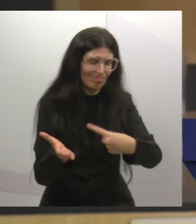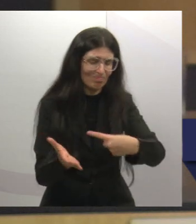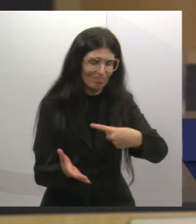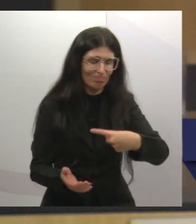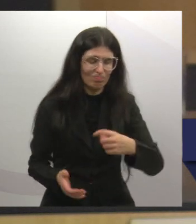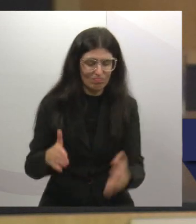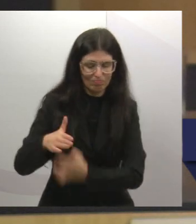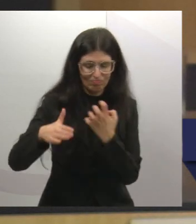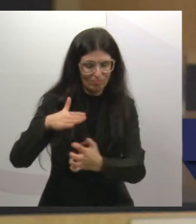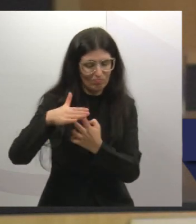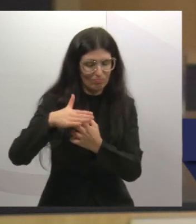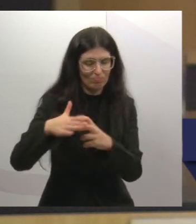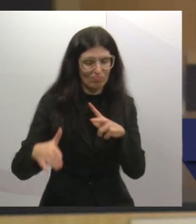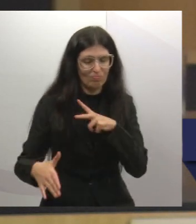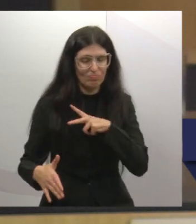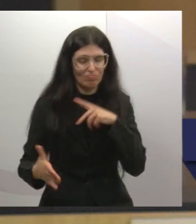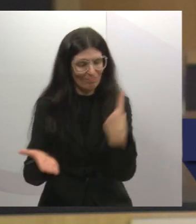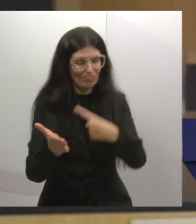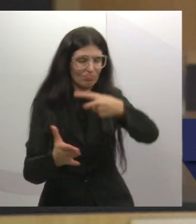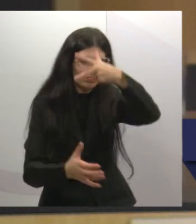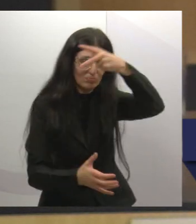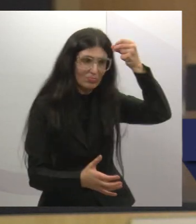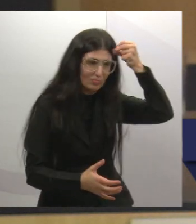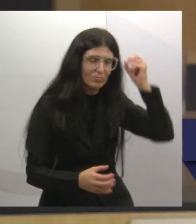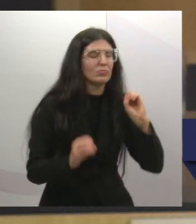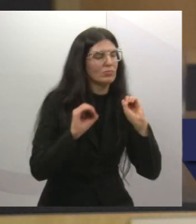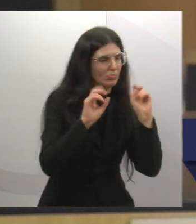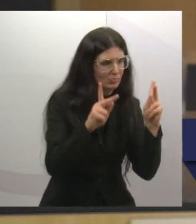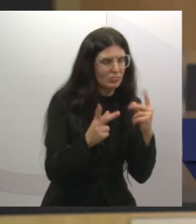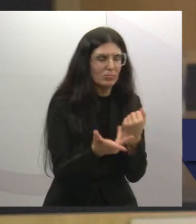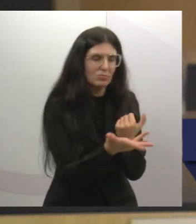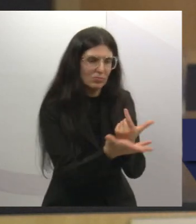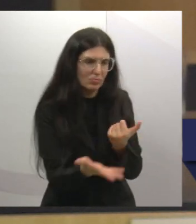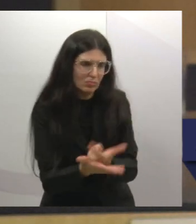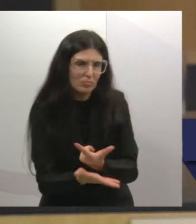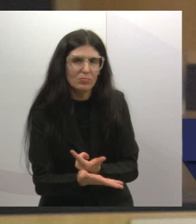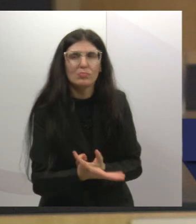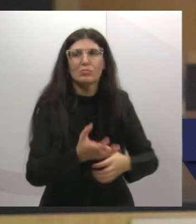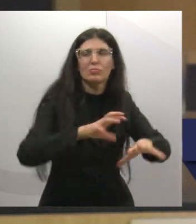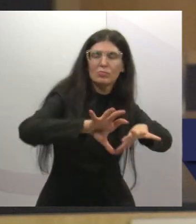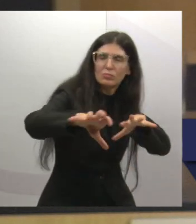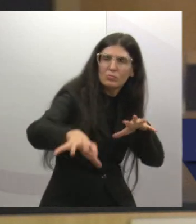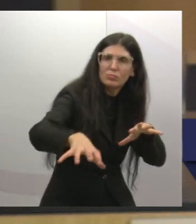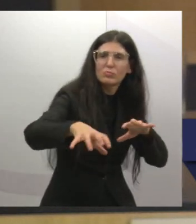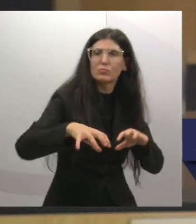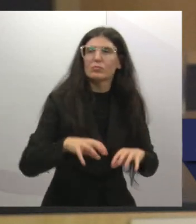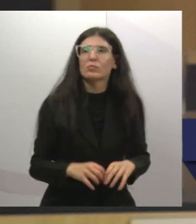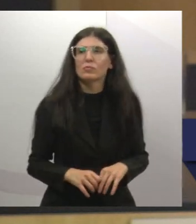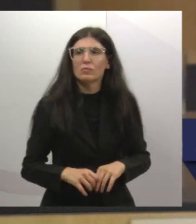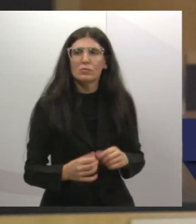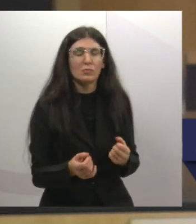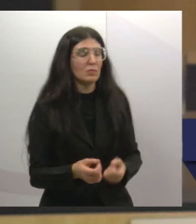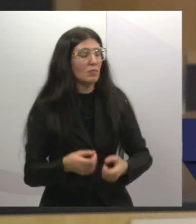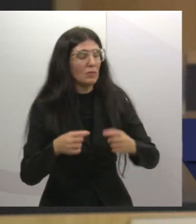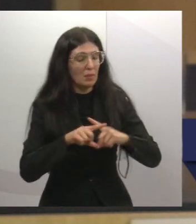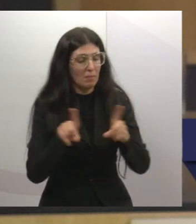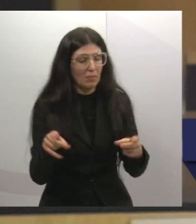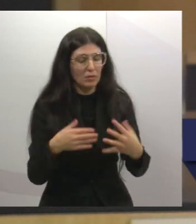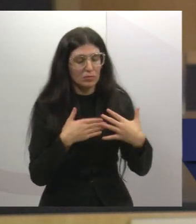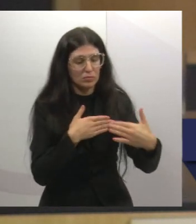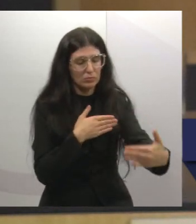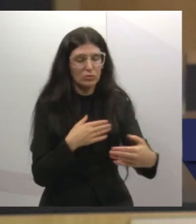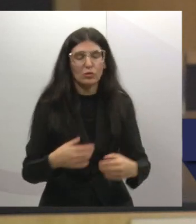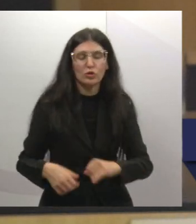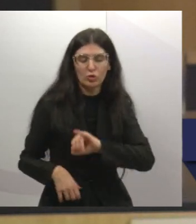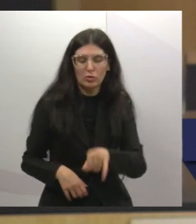é na verdade, é o orçamento e a sua apresentação fala sobre esse quadrimestre, né? Provavelmente essa